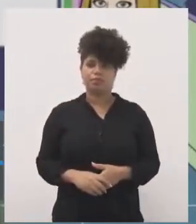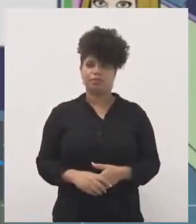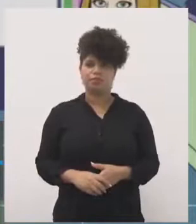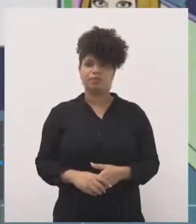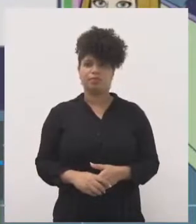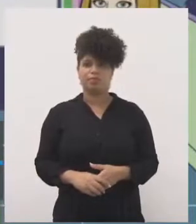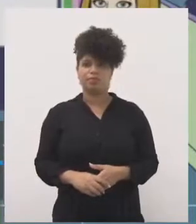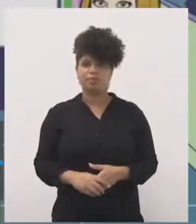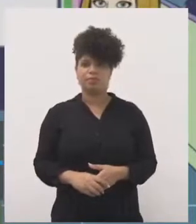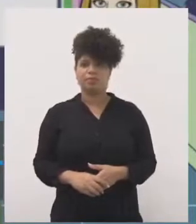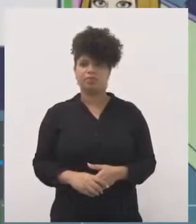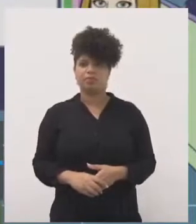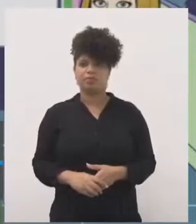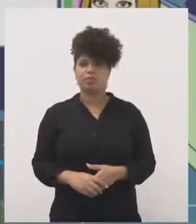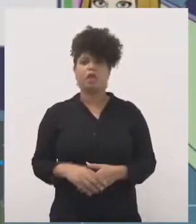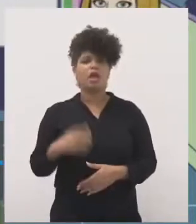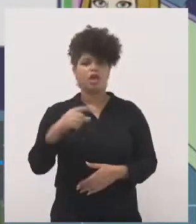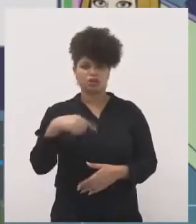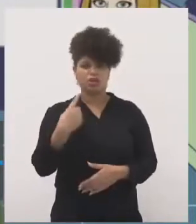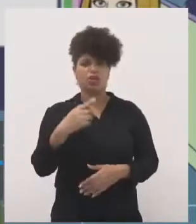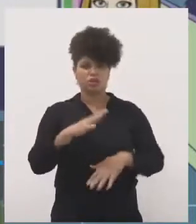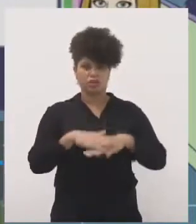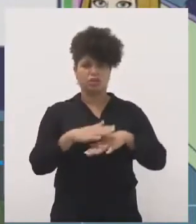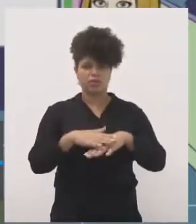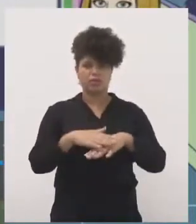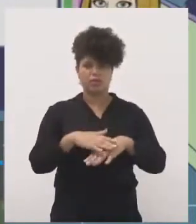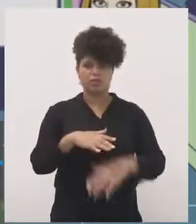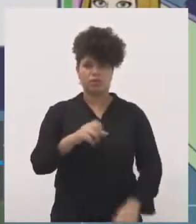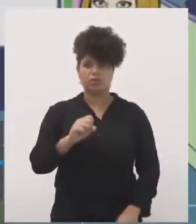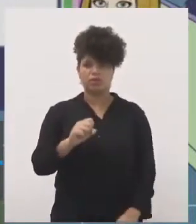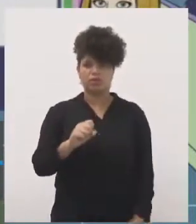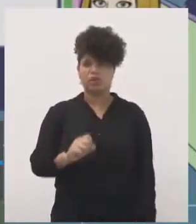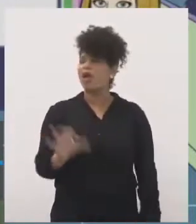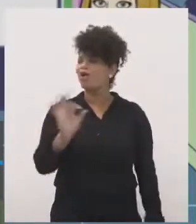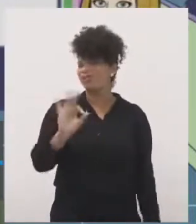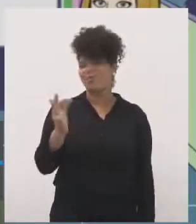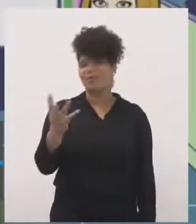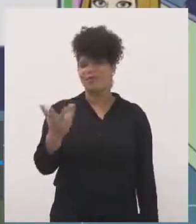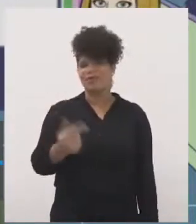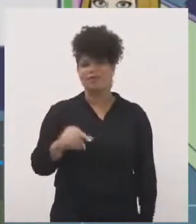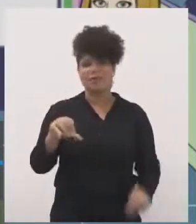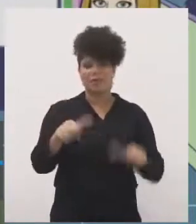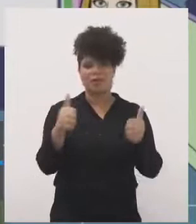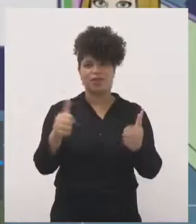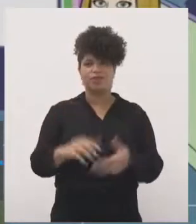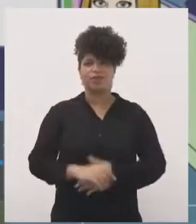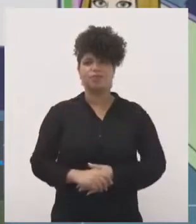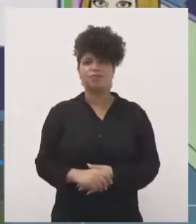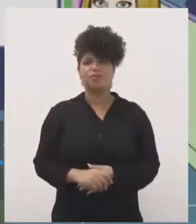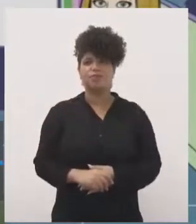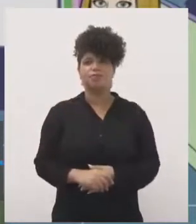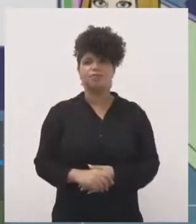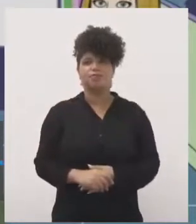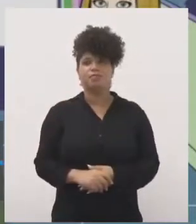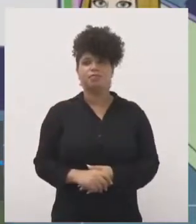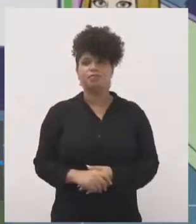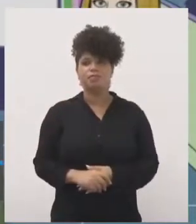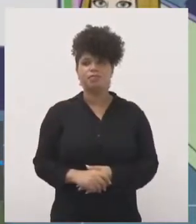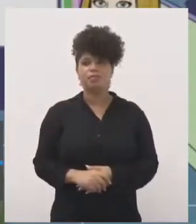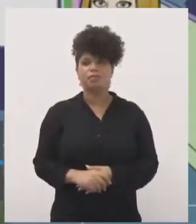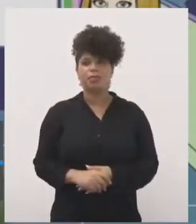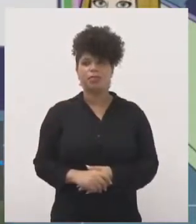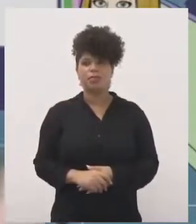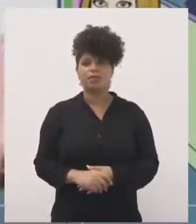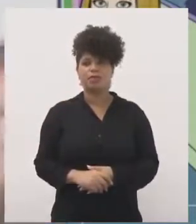Ô, Carla, pode deixar que a gente compartilhe aqui. Ah, que ótimo, melhor então. Então,